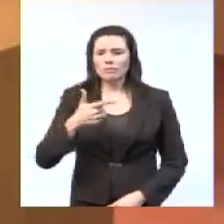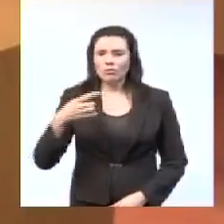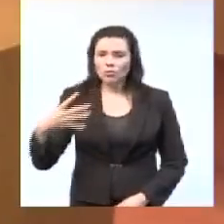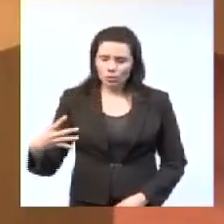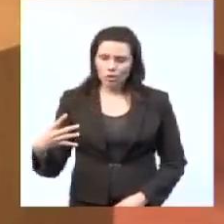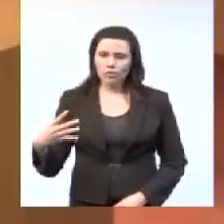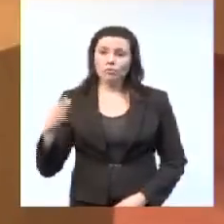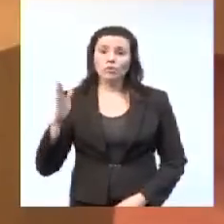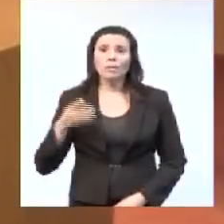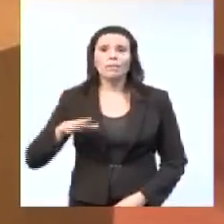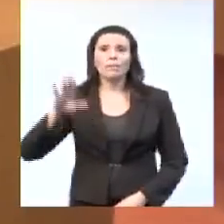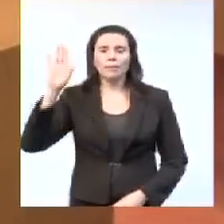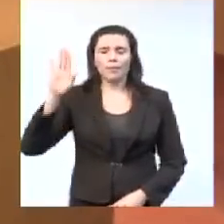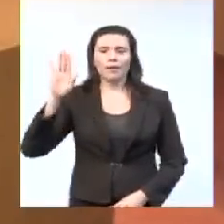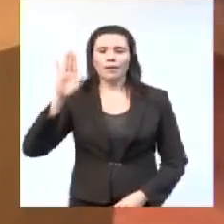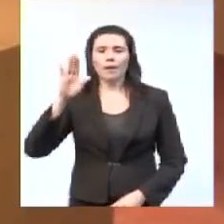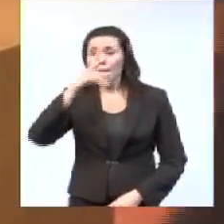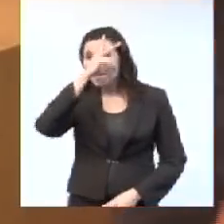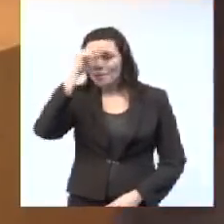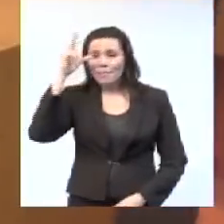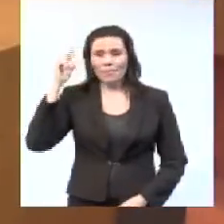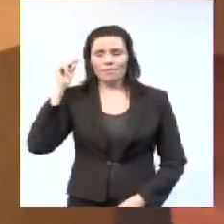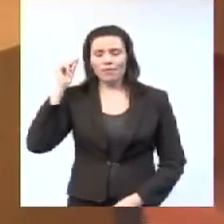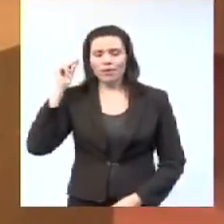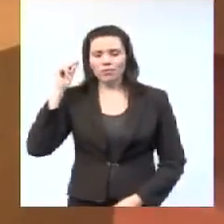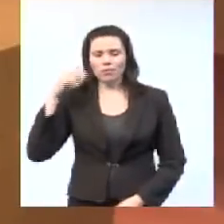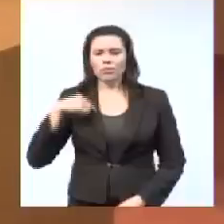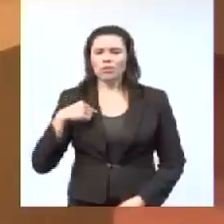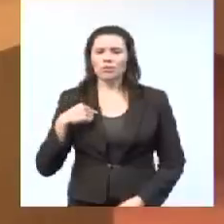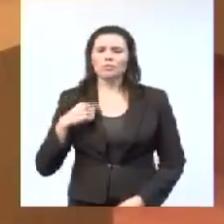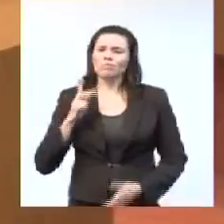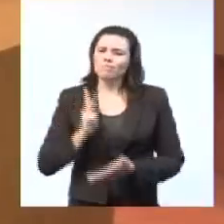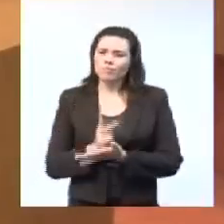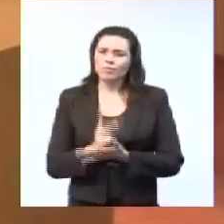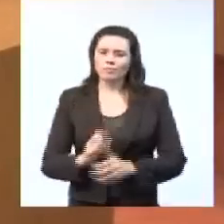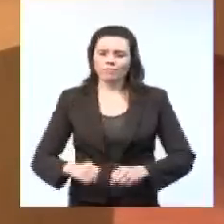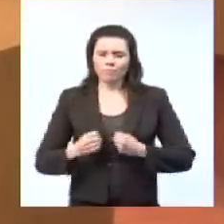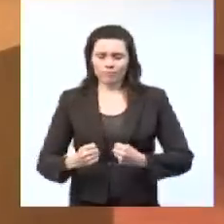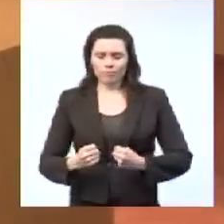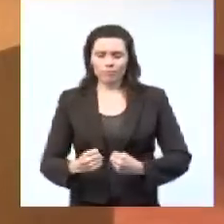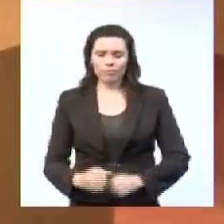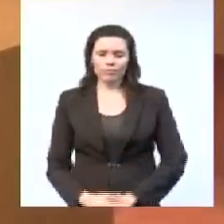corri dos desafios que o meu partido me convocou.